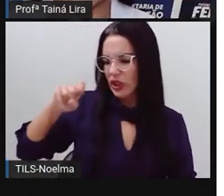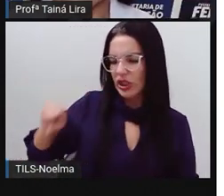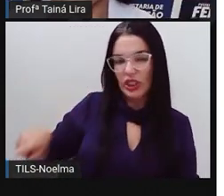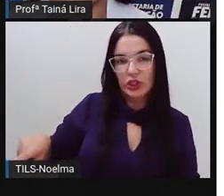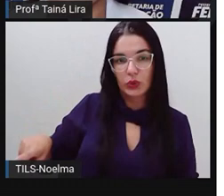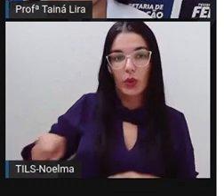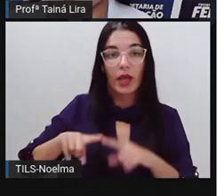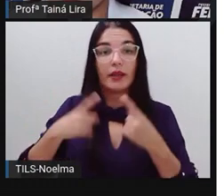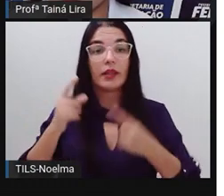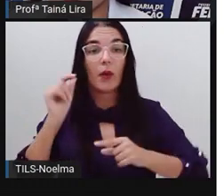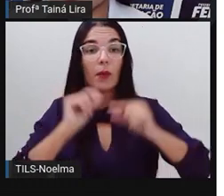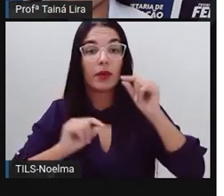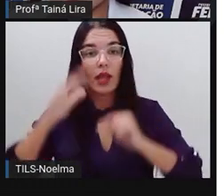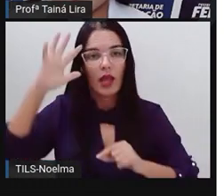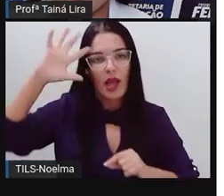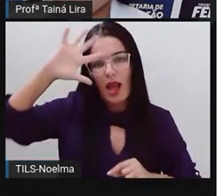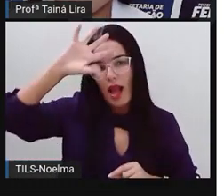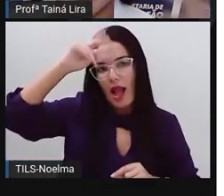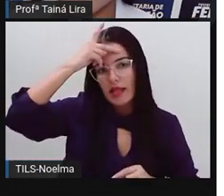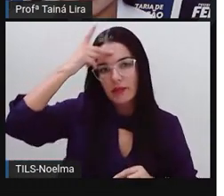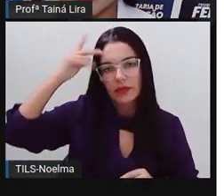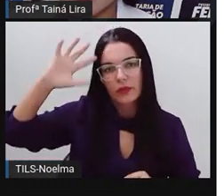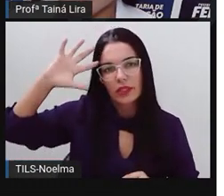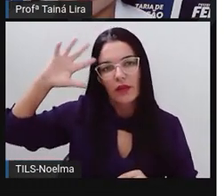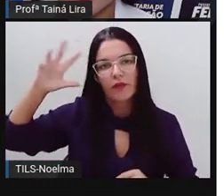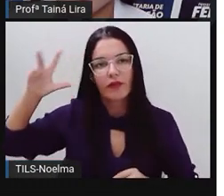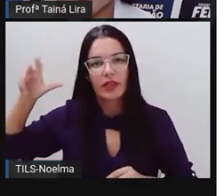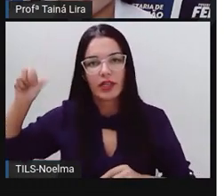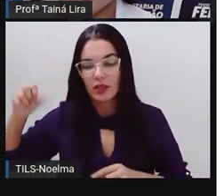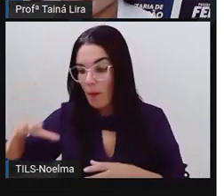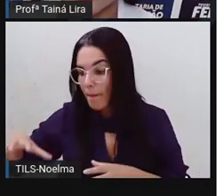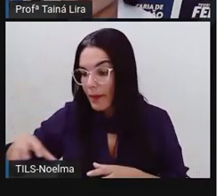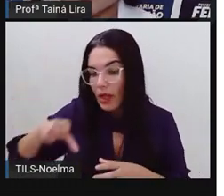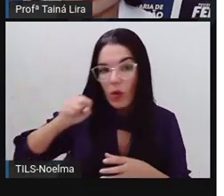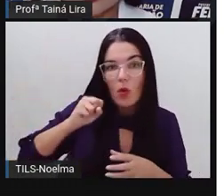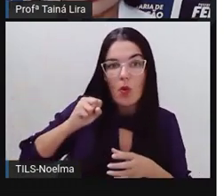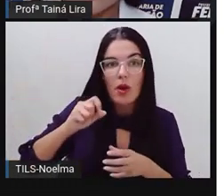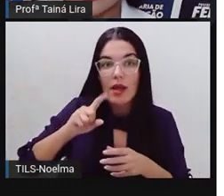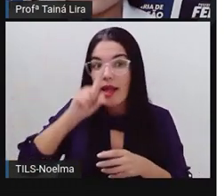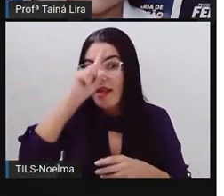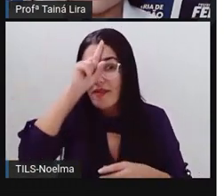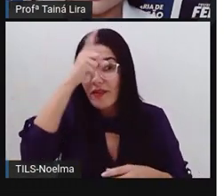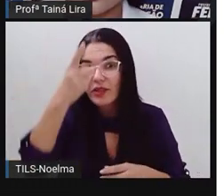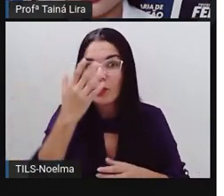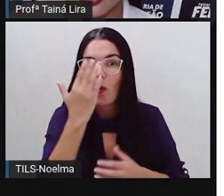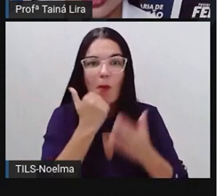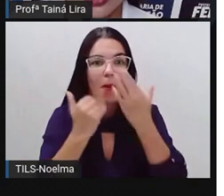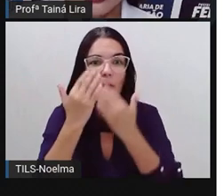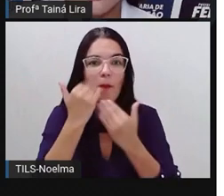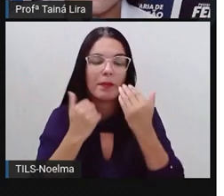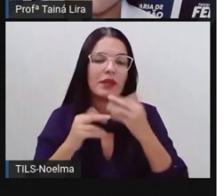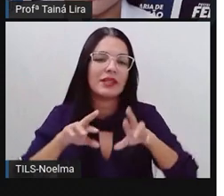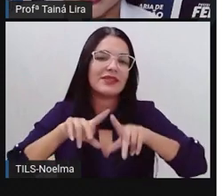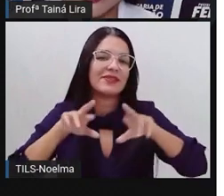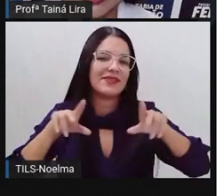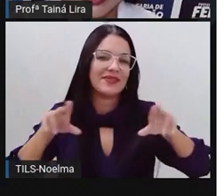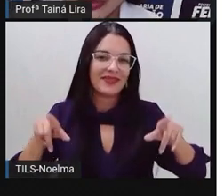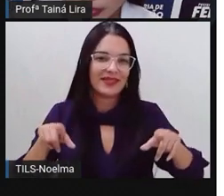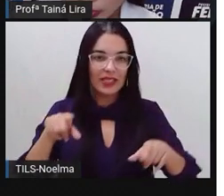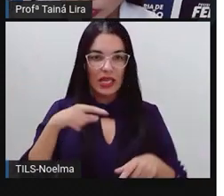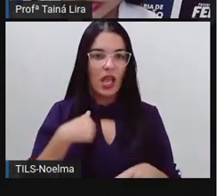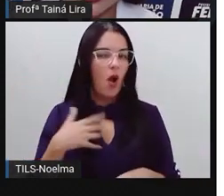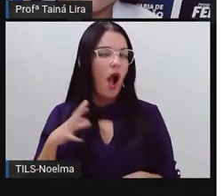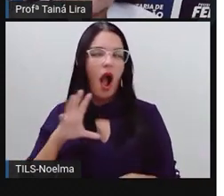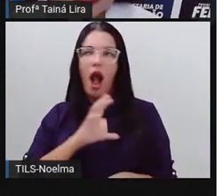jogava um fora e aí os africanos pegaram inventaram esse prato maravilhoso que hoje ó um bocado de gente vai gostar de comer não é